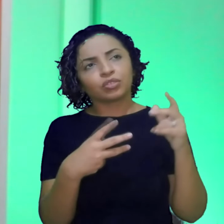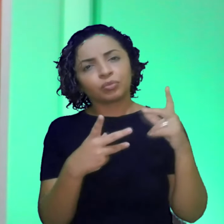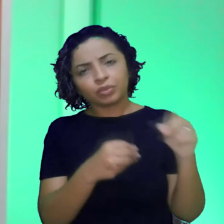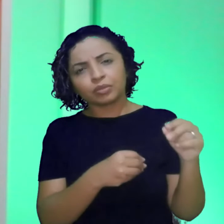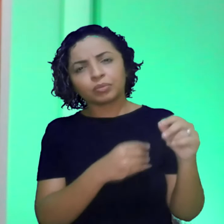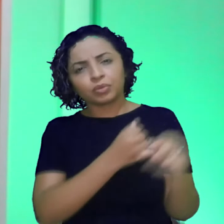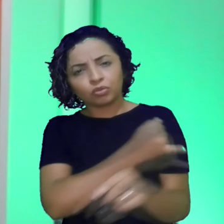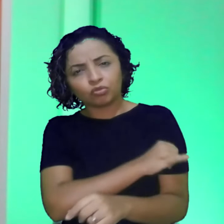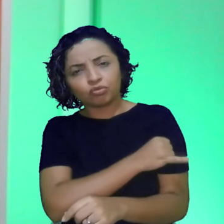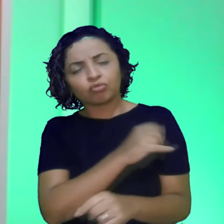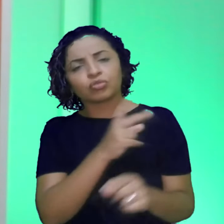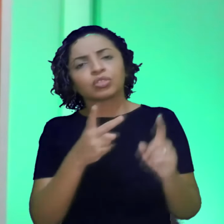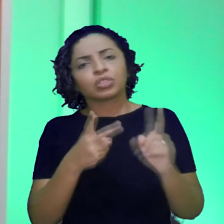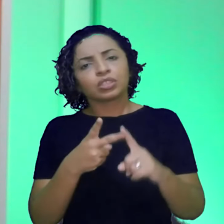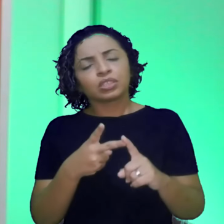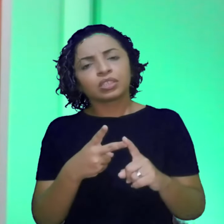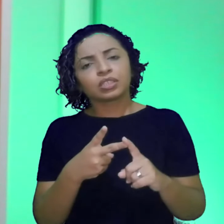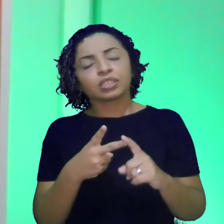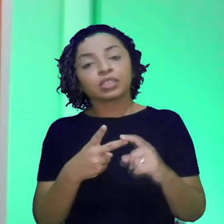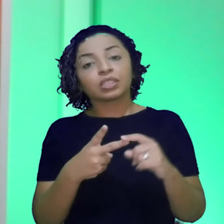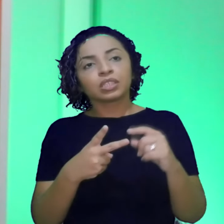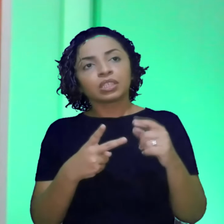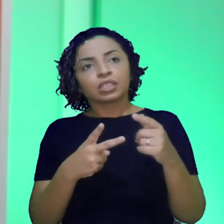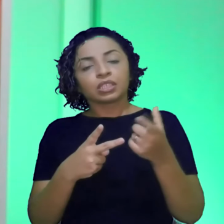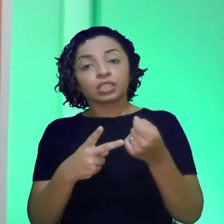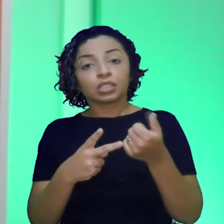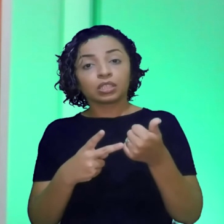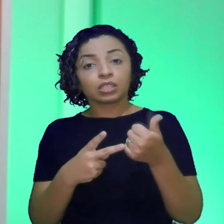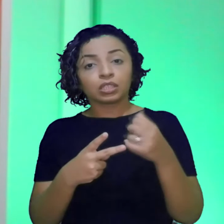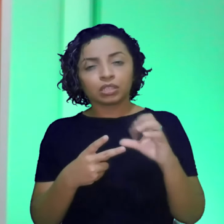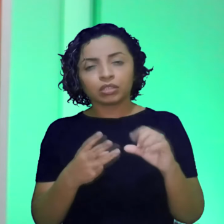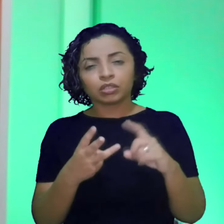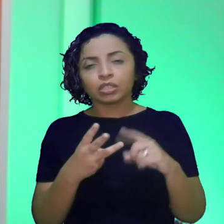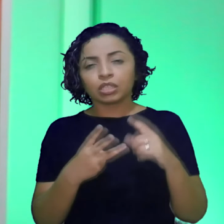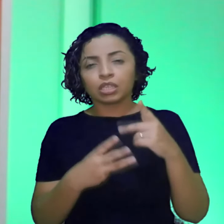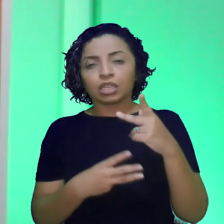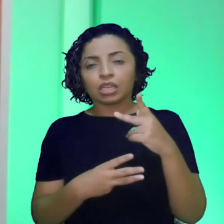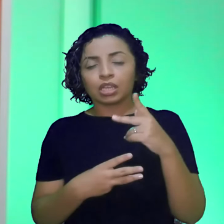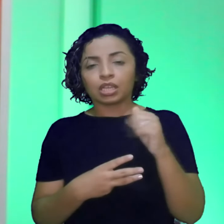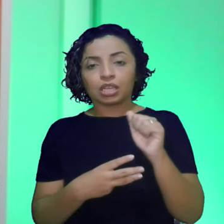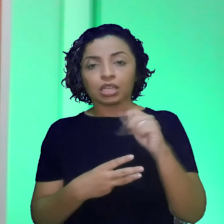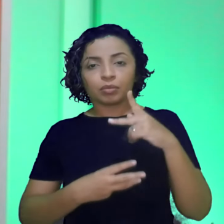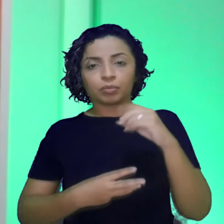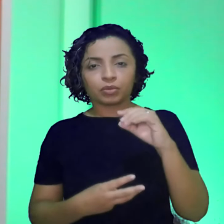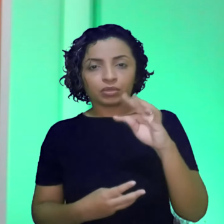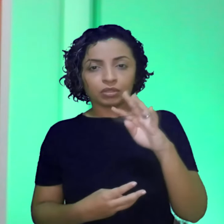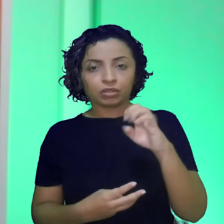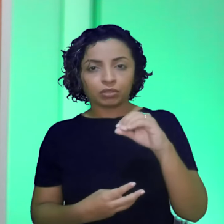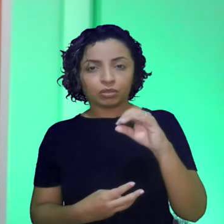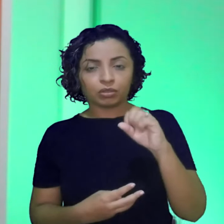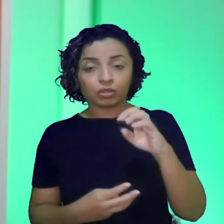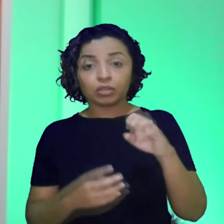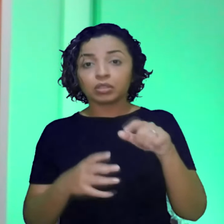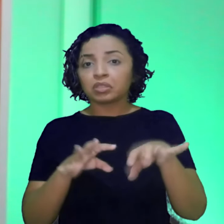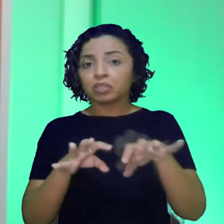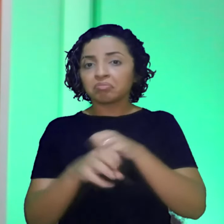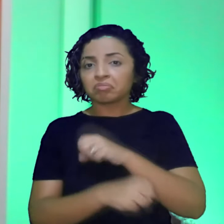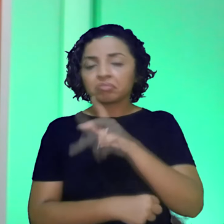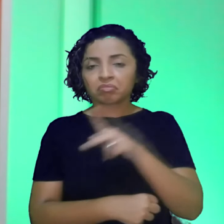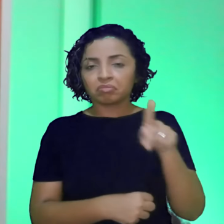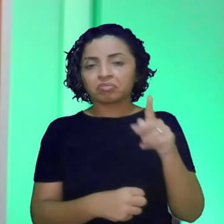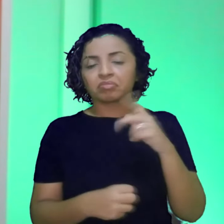passado, Beijo da Pomba Gira em 2019 e Apoteose em 2018. Jornalista e doutor em ciência política, professor de